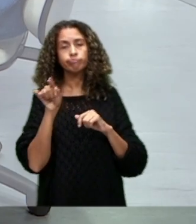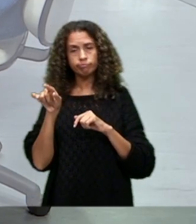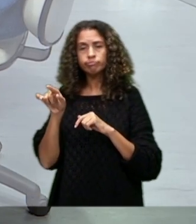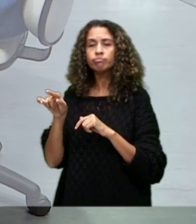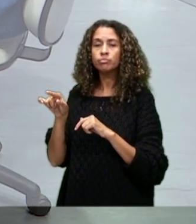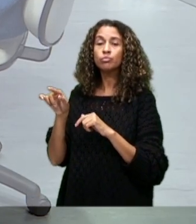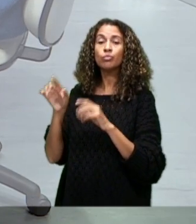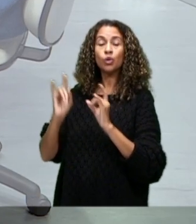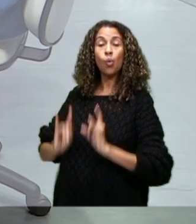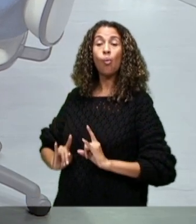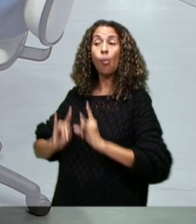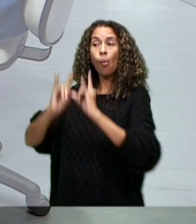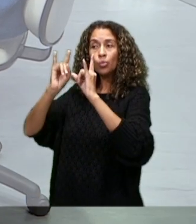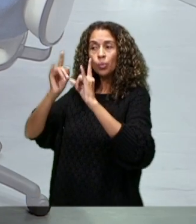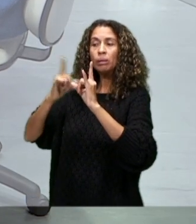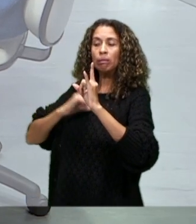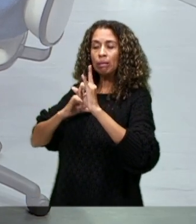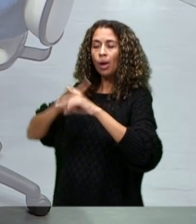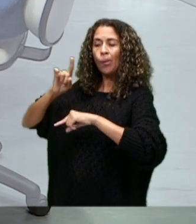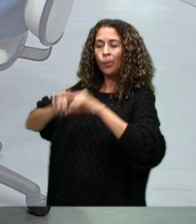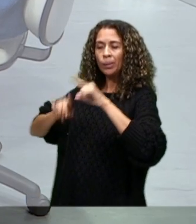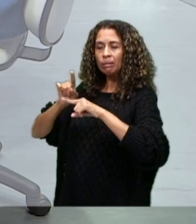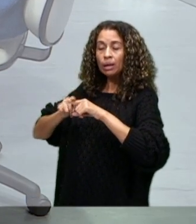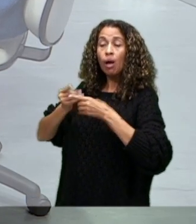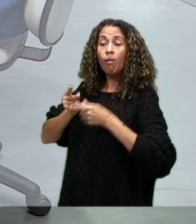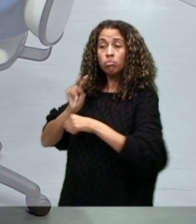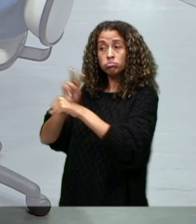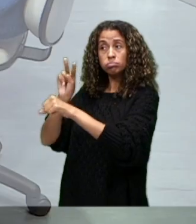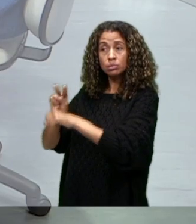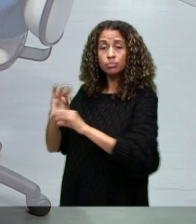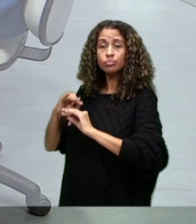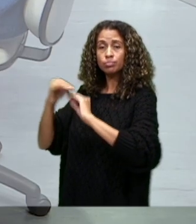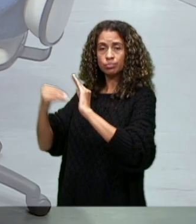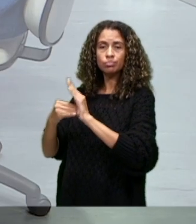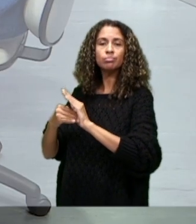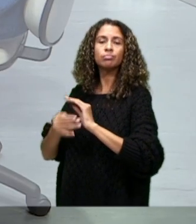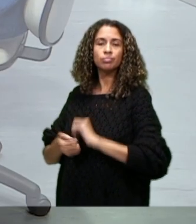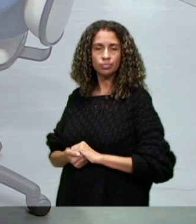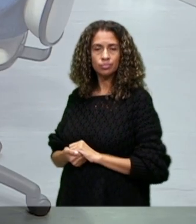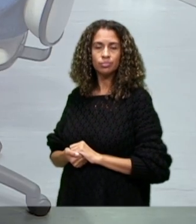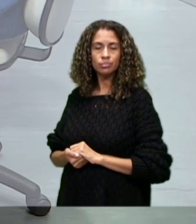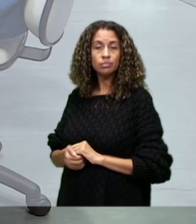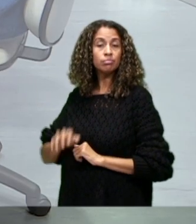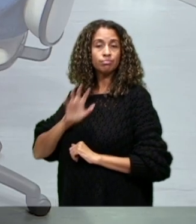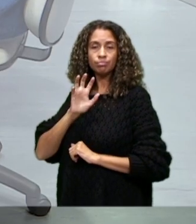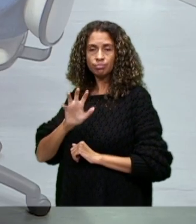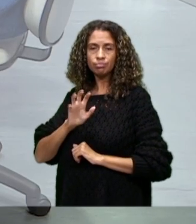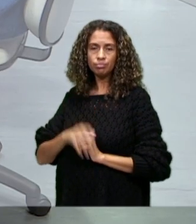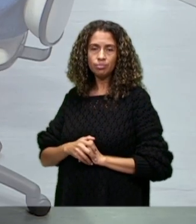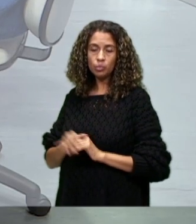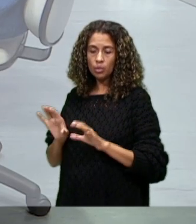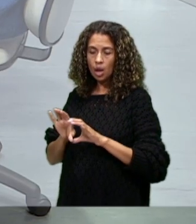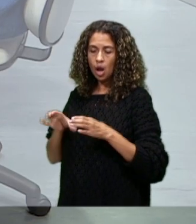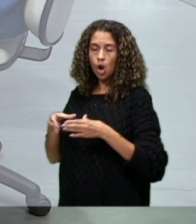O condomínio ter uma furadeira que atenda todo mundo, né? Então, é bem isso, essa coisa da comunidade, né? De como que a